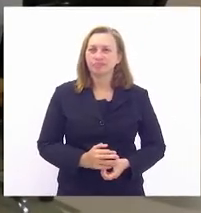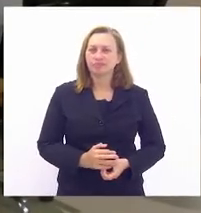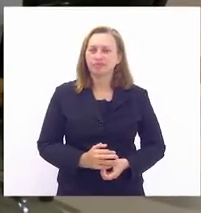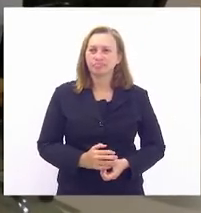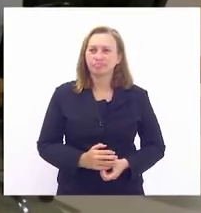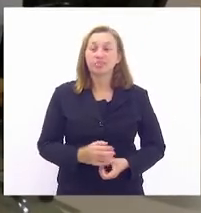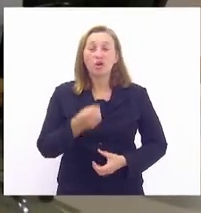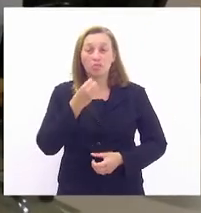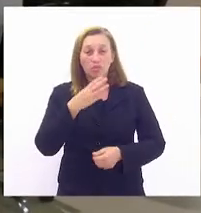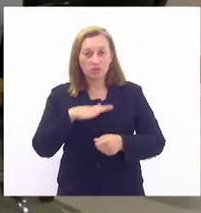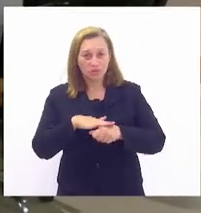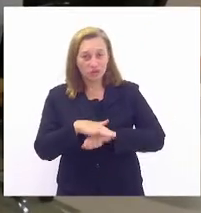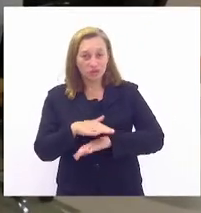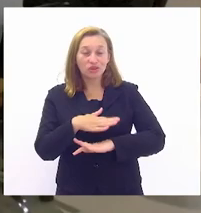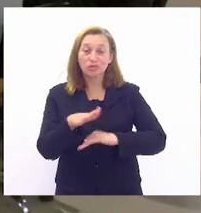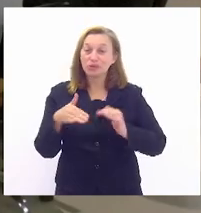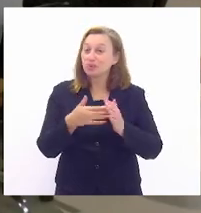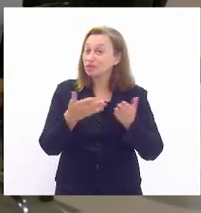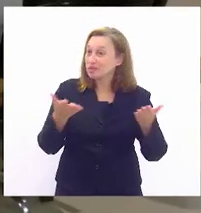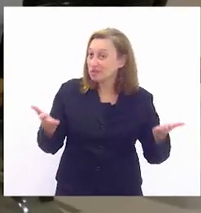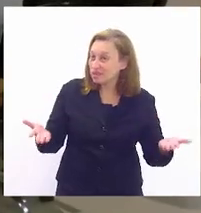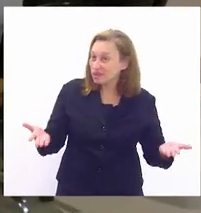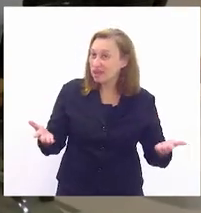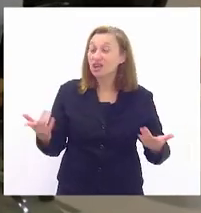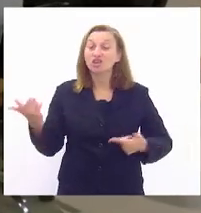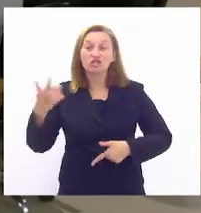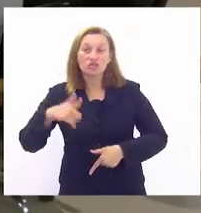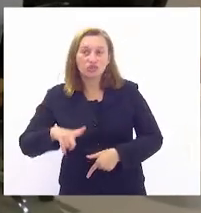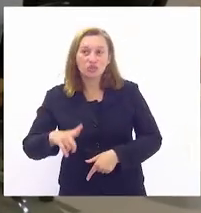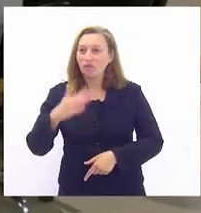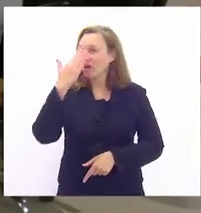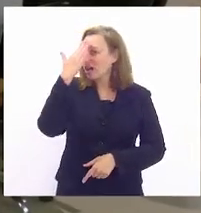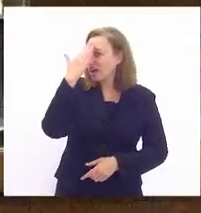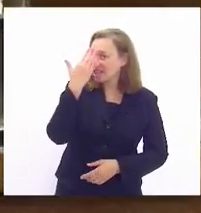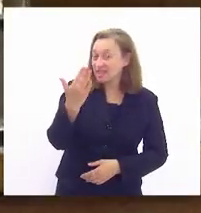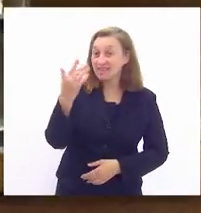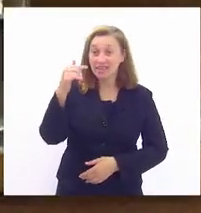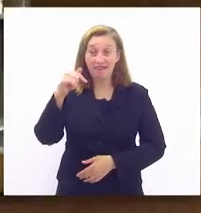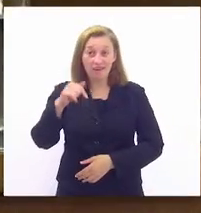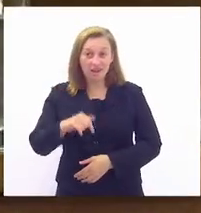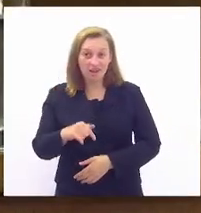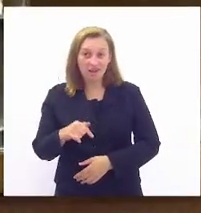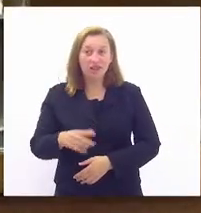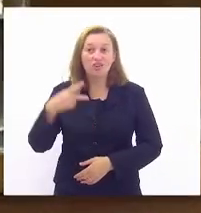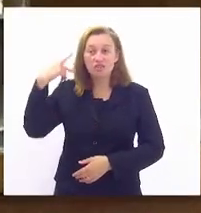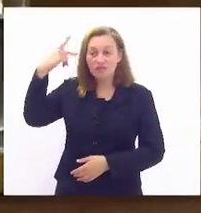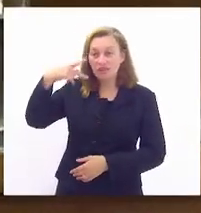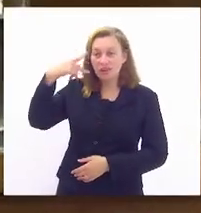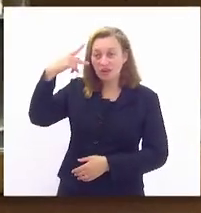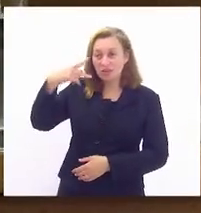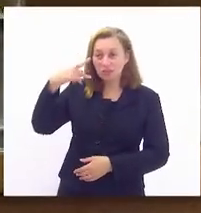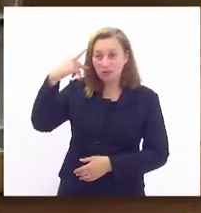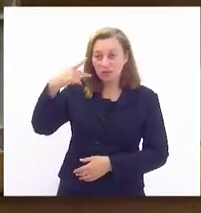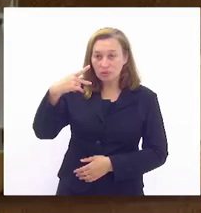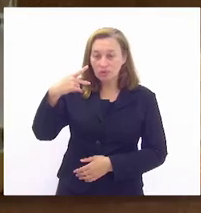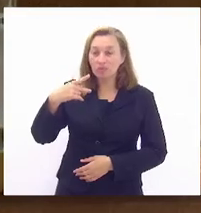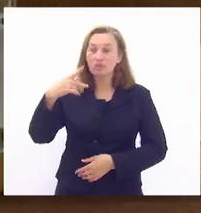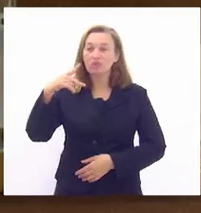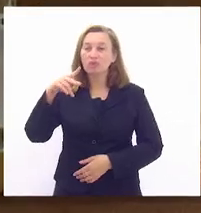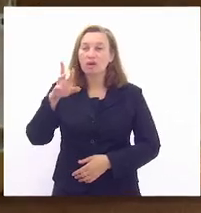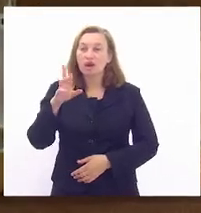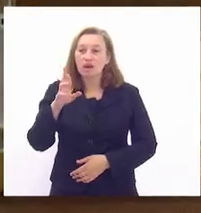Boa noite a todos. Mais uma vez quero agradecer aqui ao vereador Raoni, né, e ao deputado